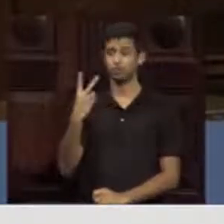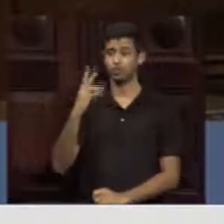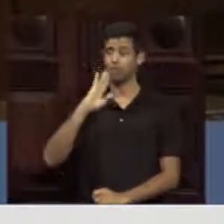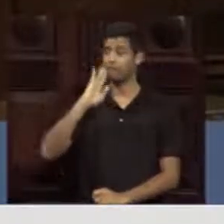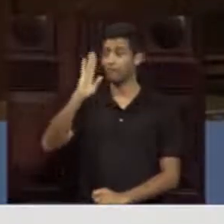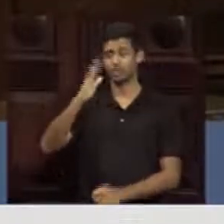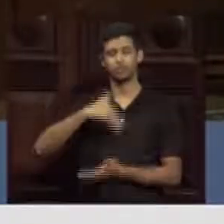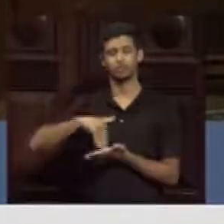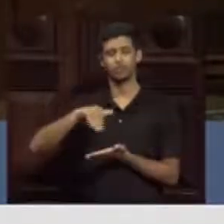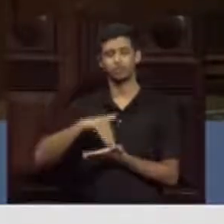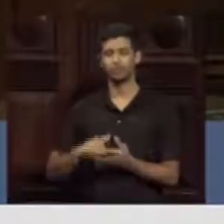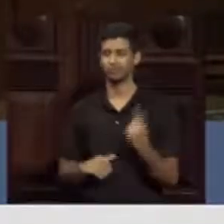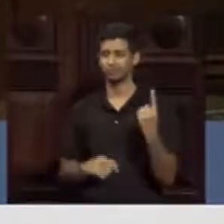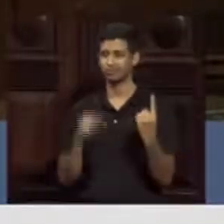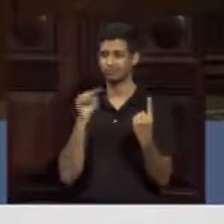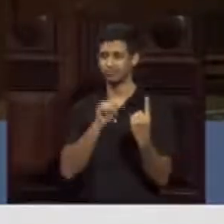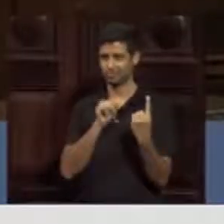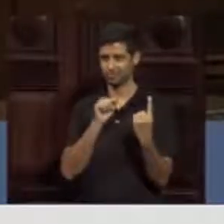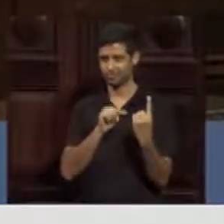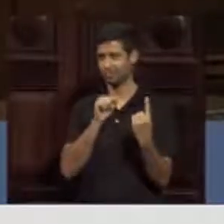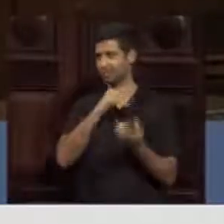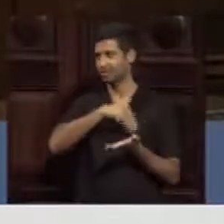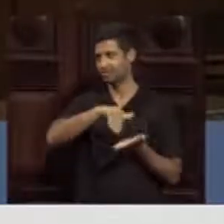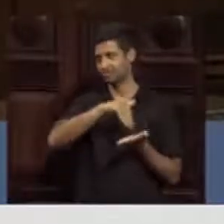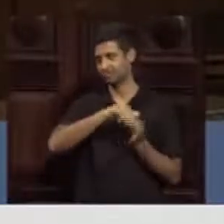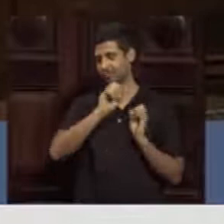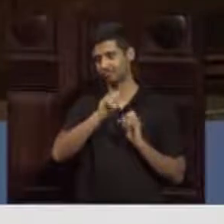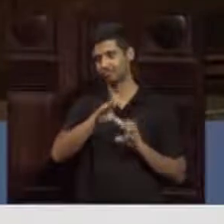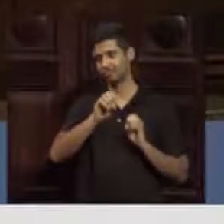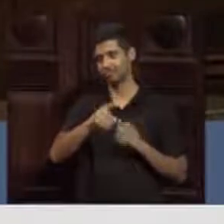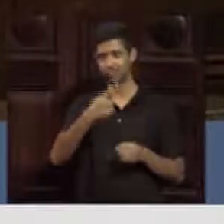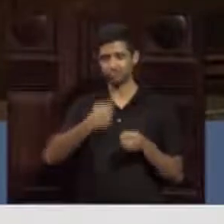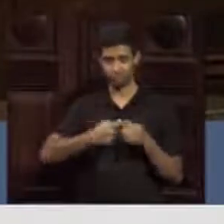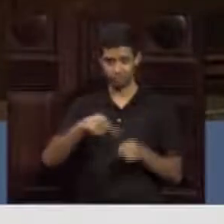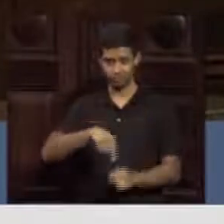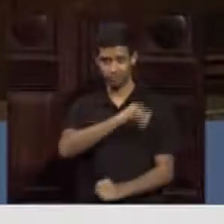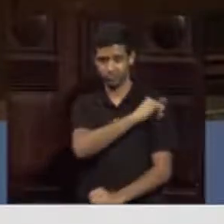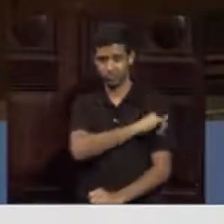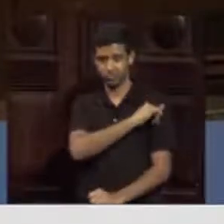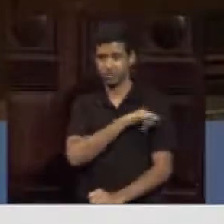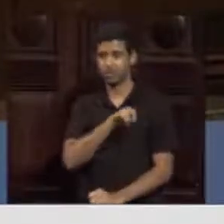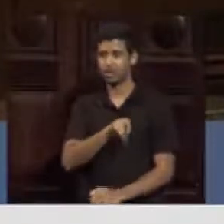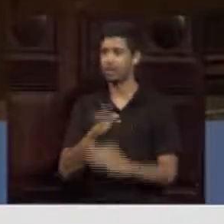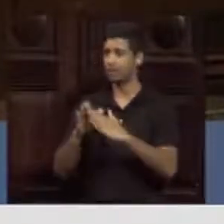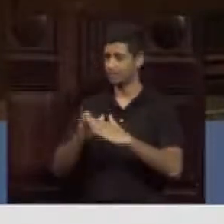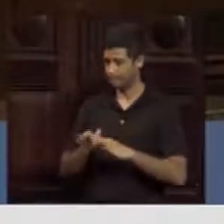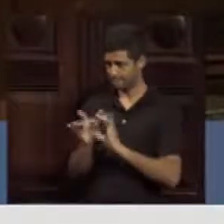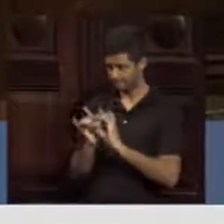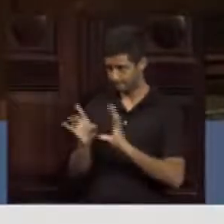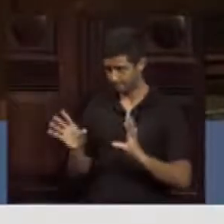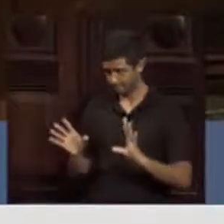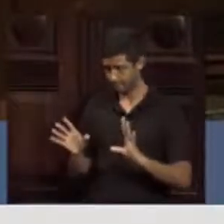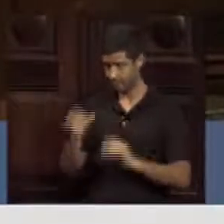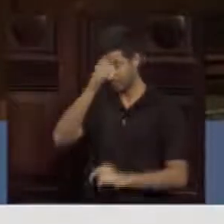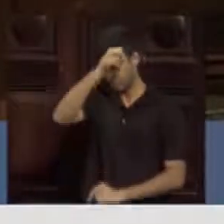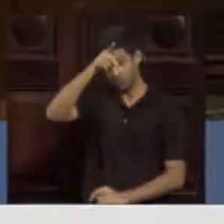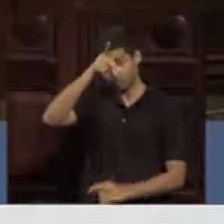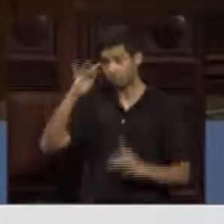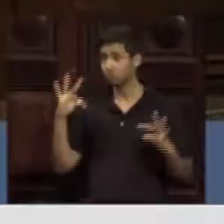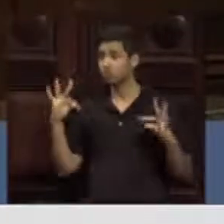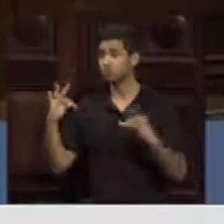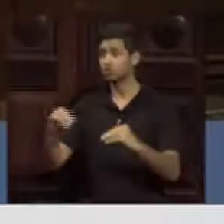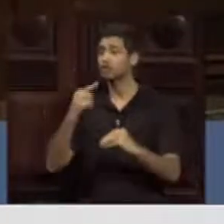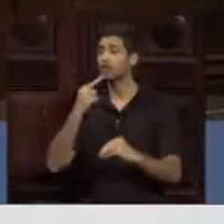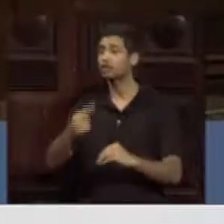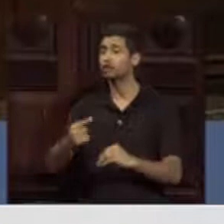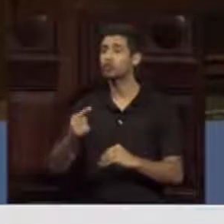secretários. O secretário de Educação do município do Rio de Janeiro pediu demissão publicamente através das